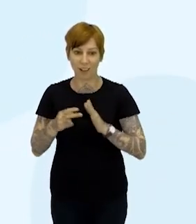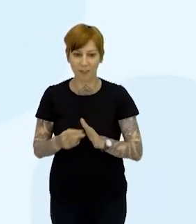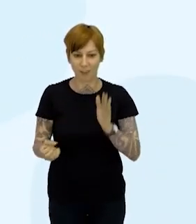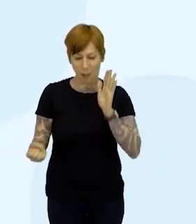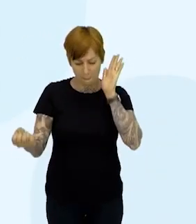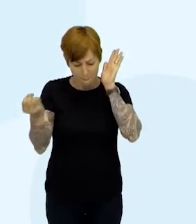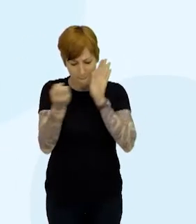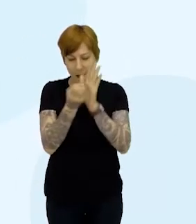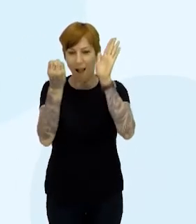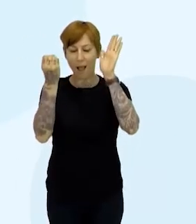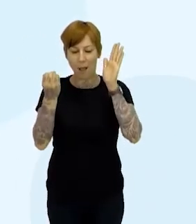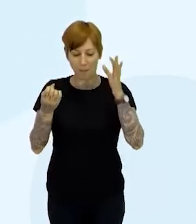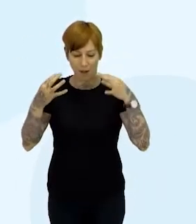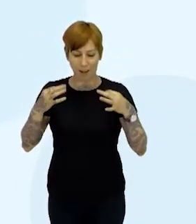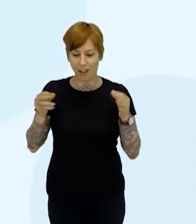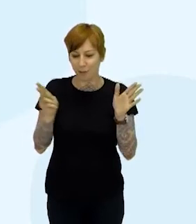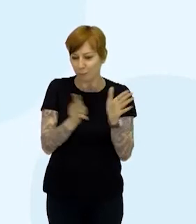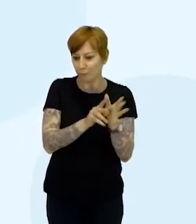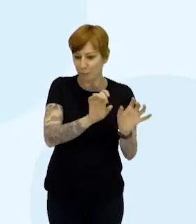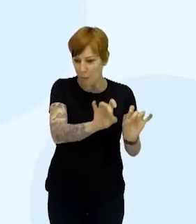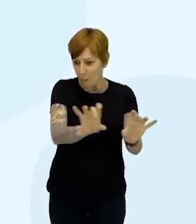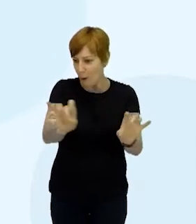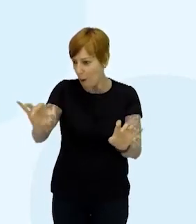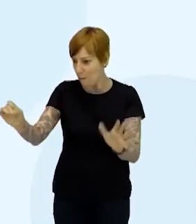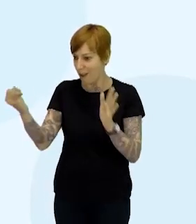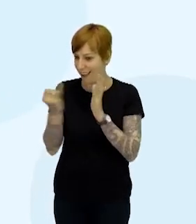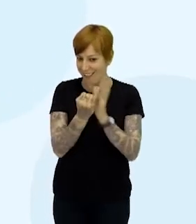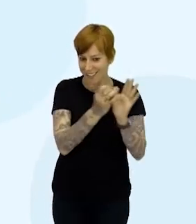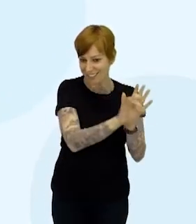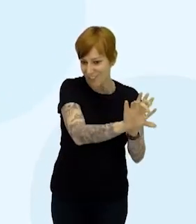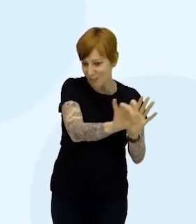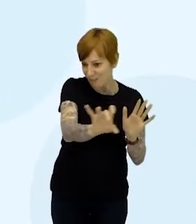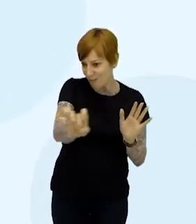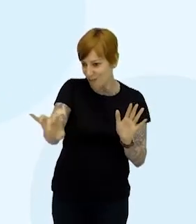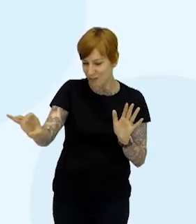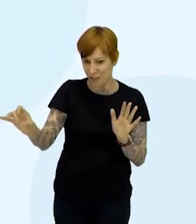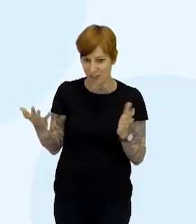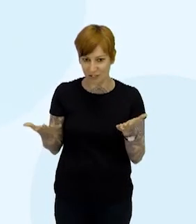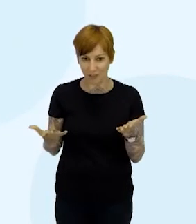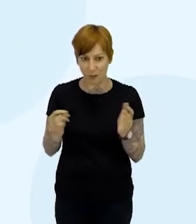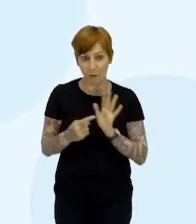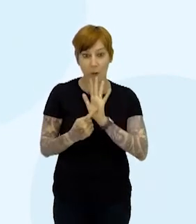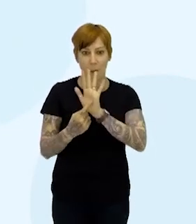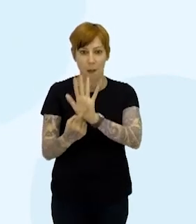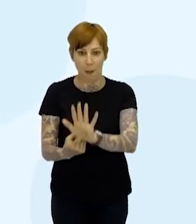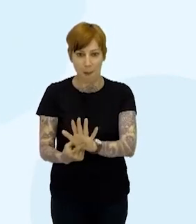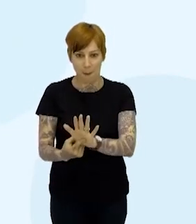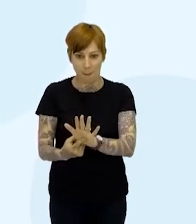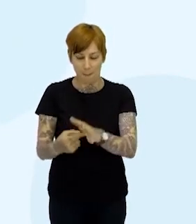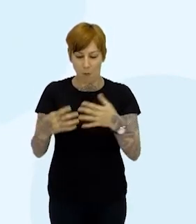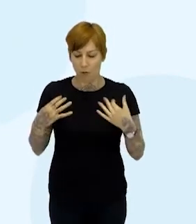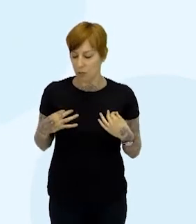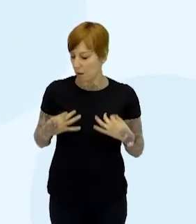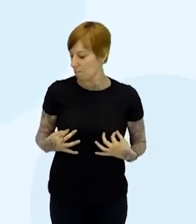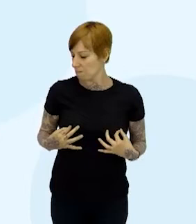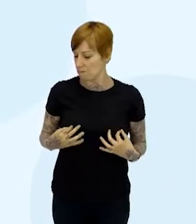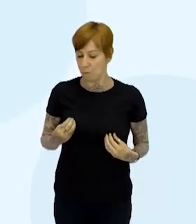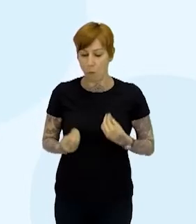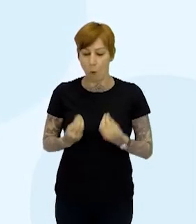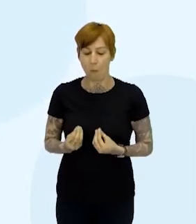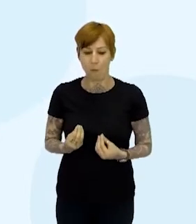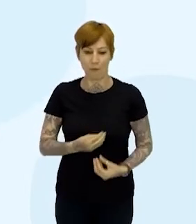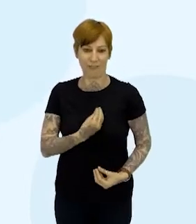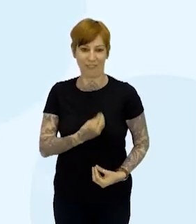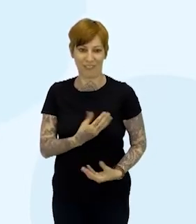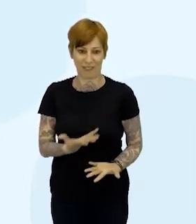muitas vezes, esses estilos, essas identidades ali, além de sinalizar um status que você busca. Então, quando a